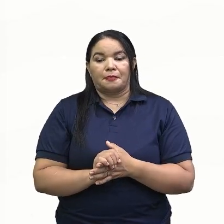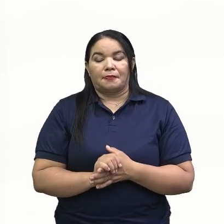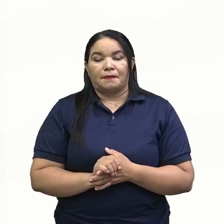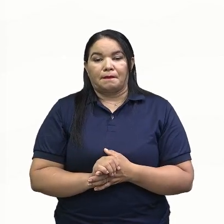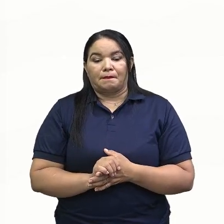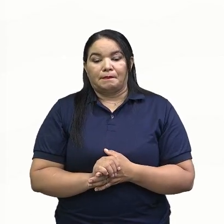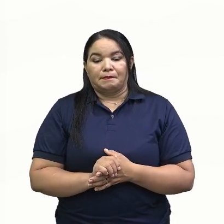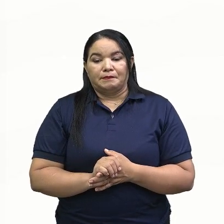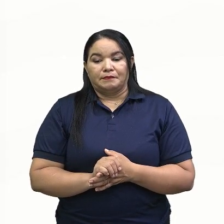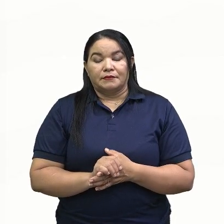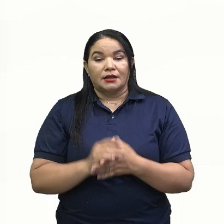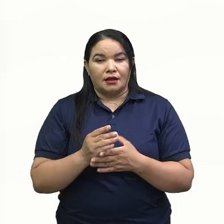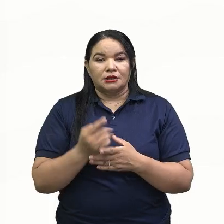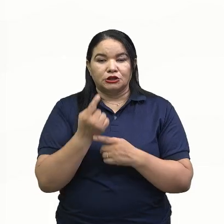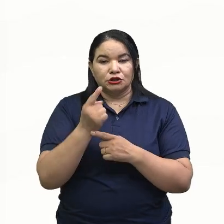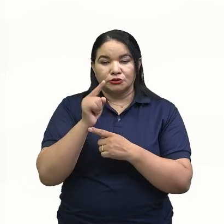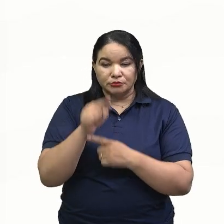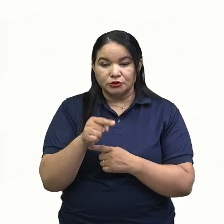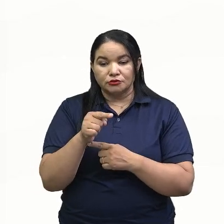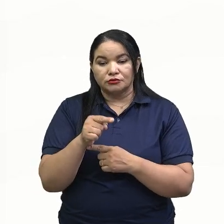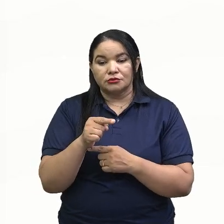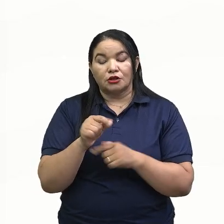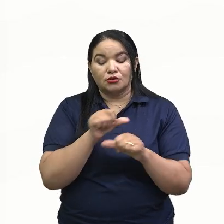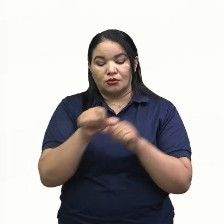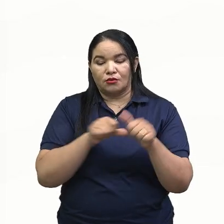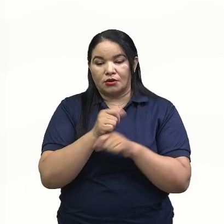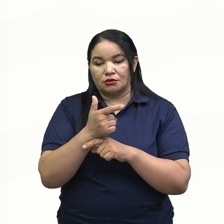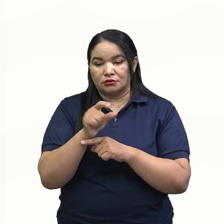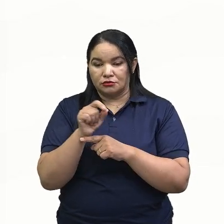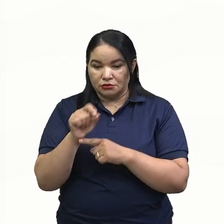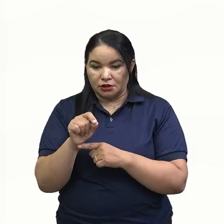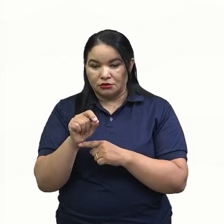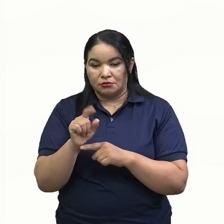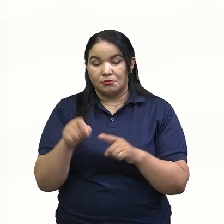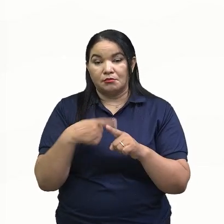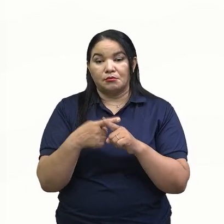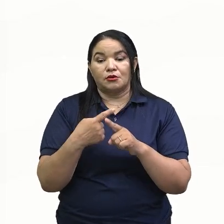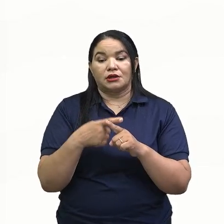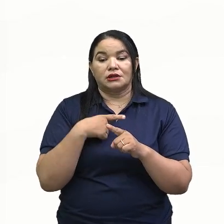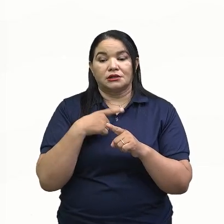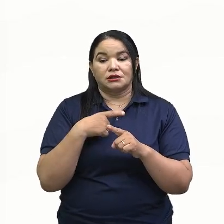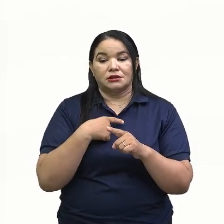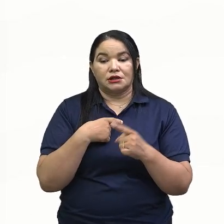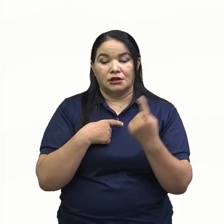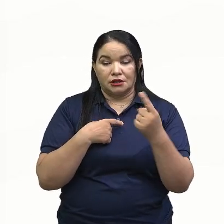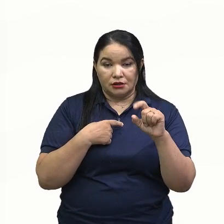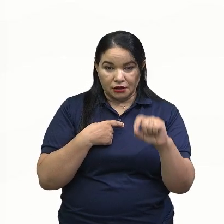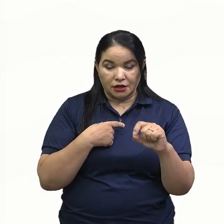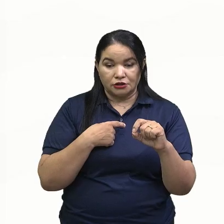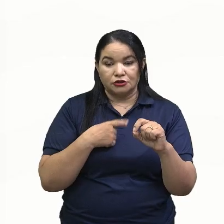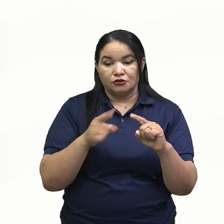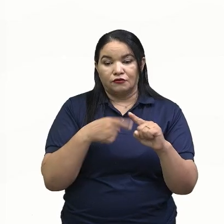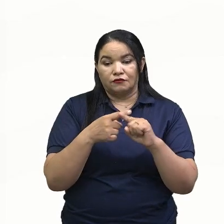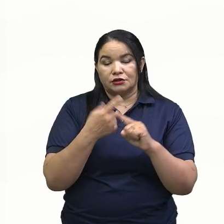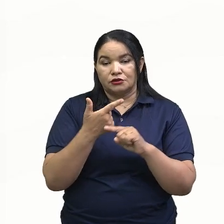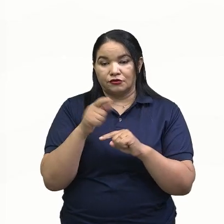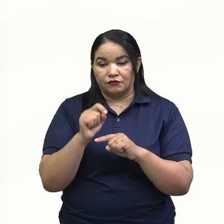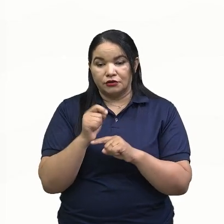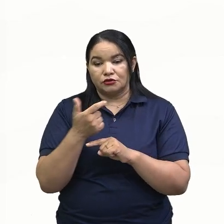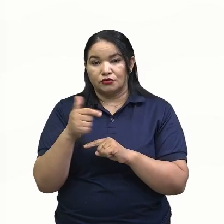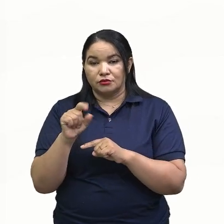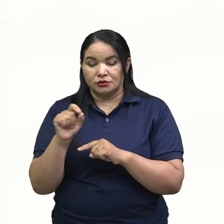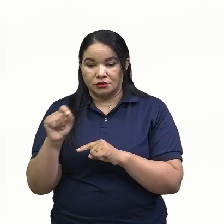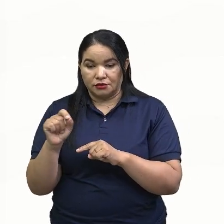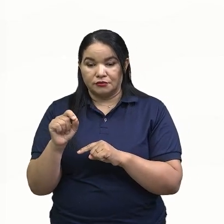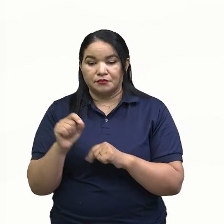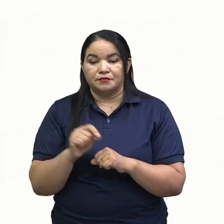de 1000 watts passou a ser 200, porque eu tenho 10 lâmpadas de 20 watts. 10 vezes 20, 200. Fazendo o